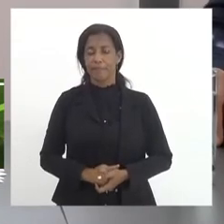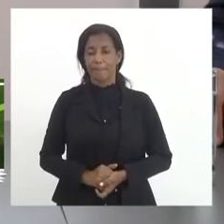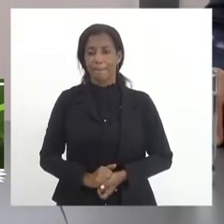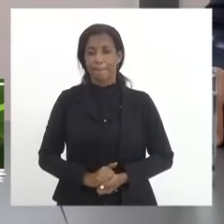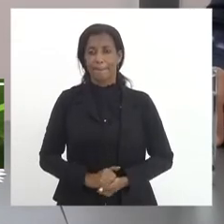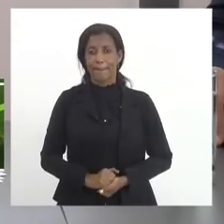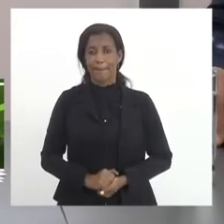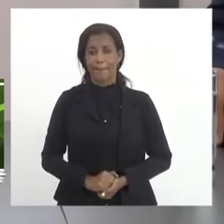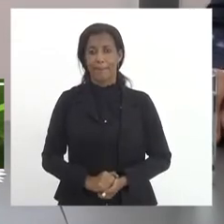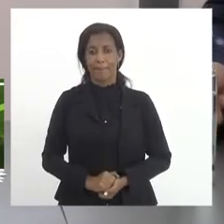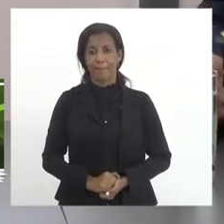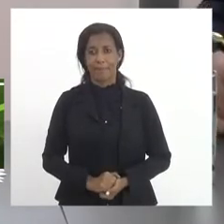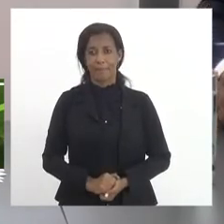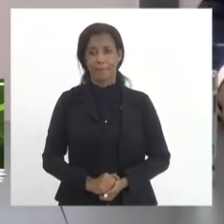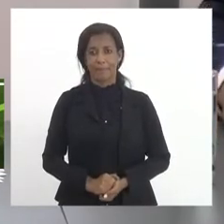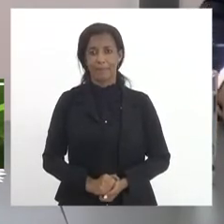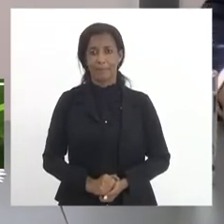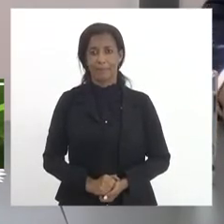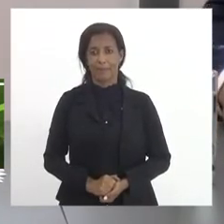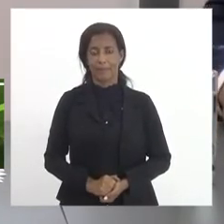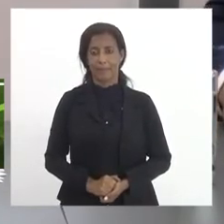ao PL.